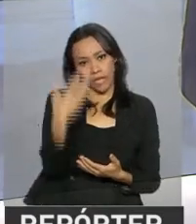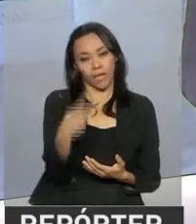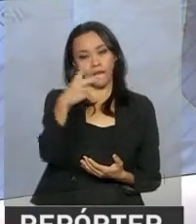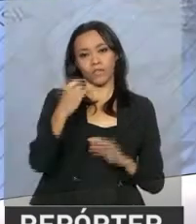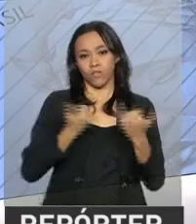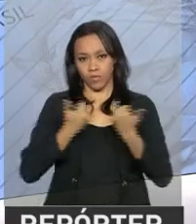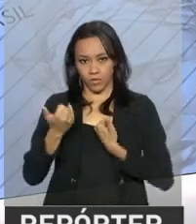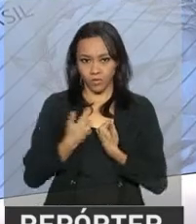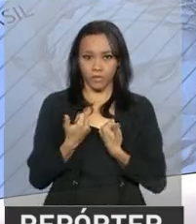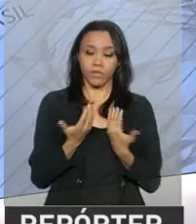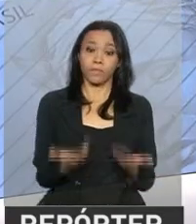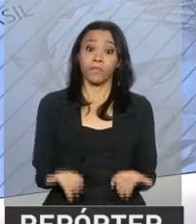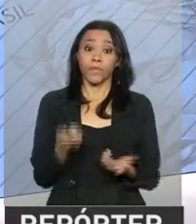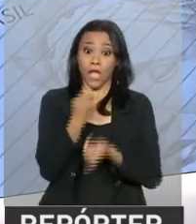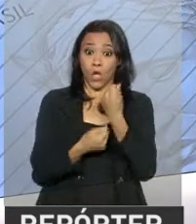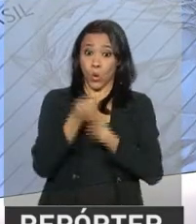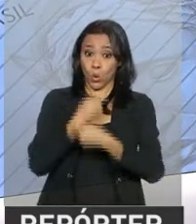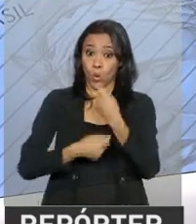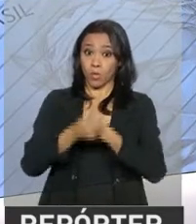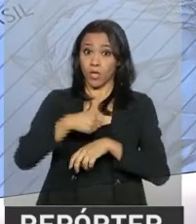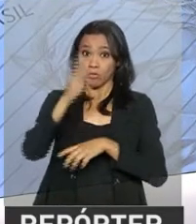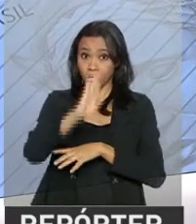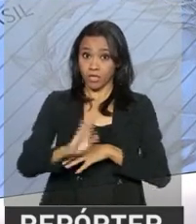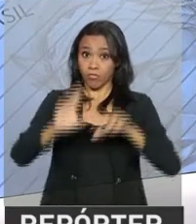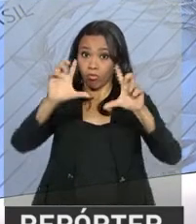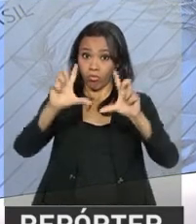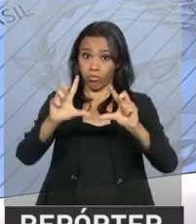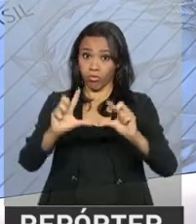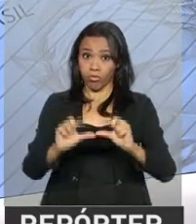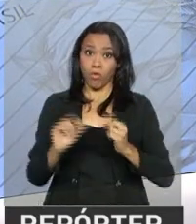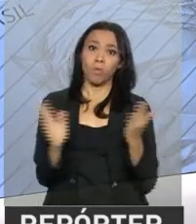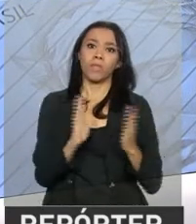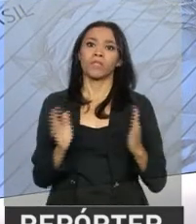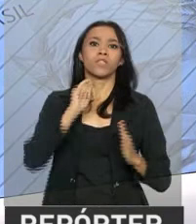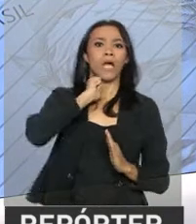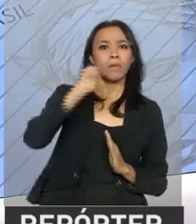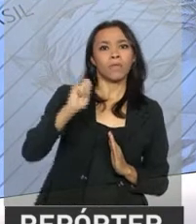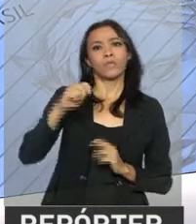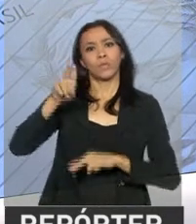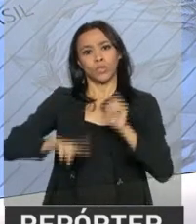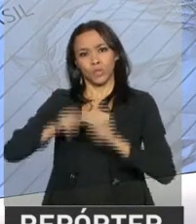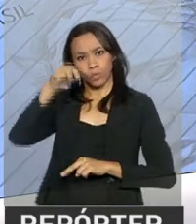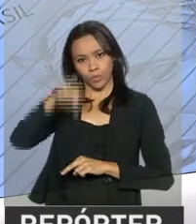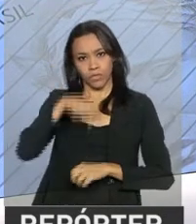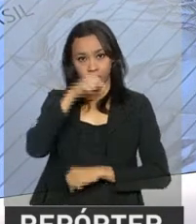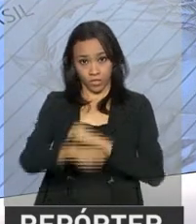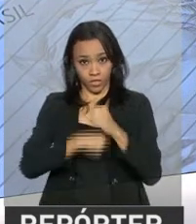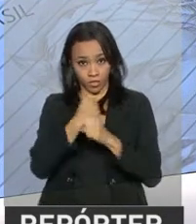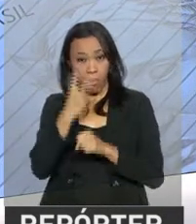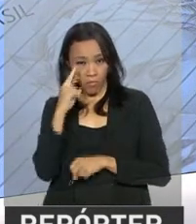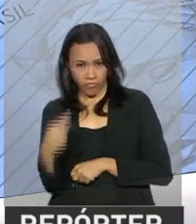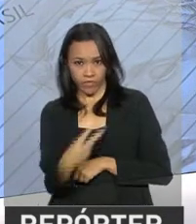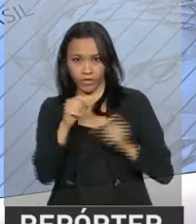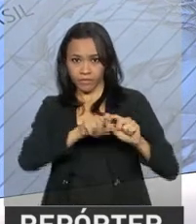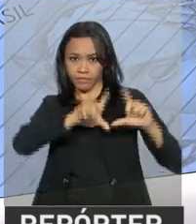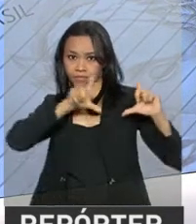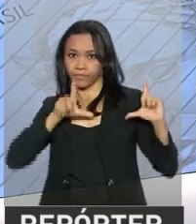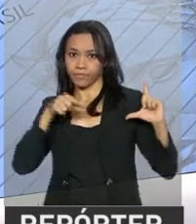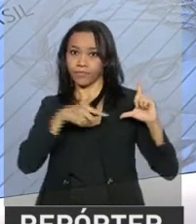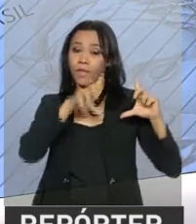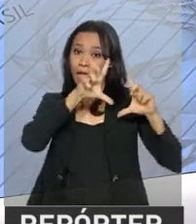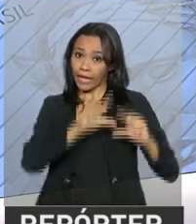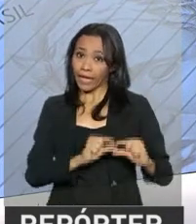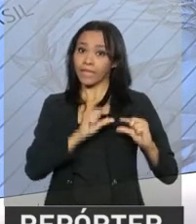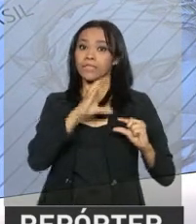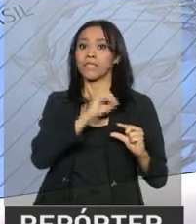suas informações e a economia brasileira teve retração entre abril e Junho deste ano vamos vamos ver os dados aqui no telão a